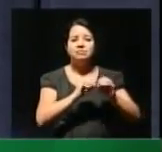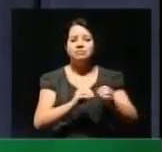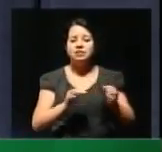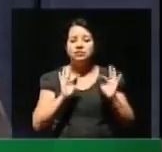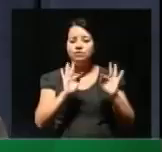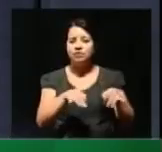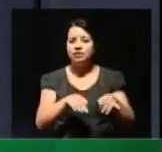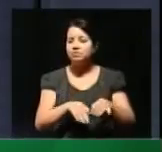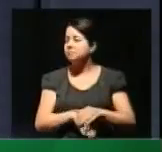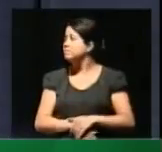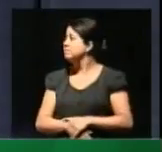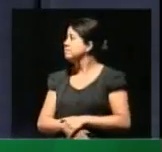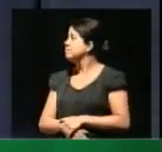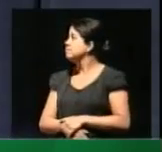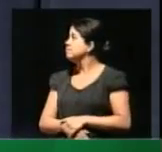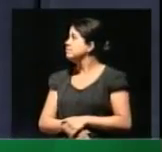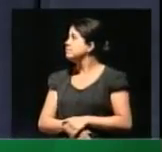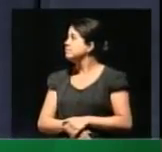Próximo.